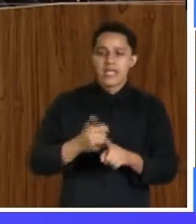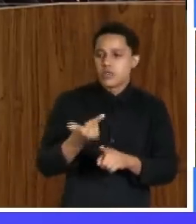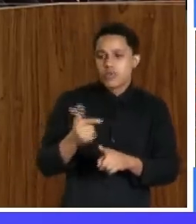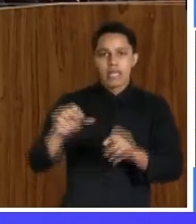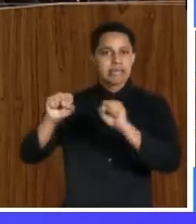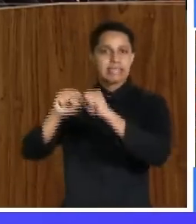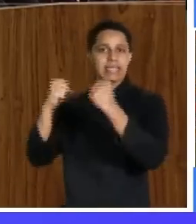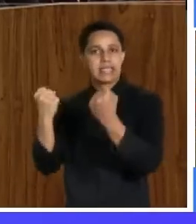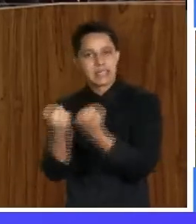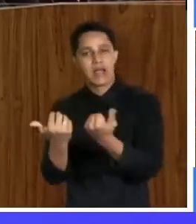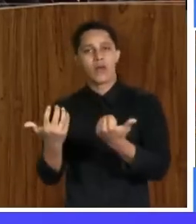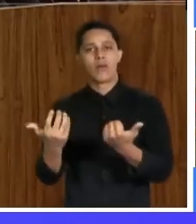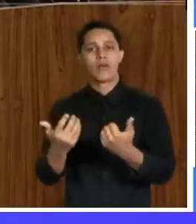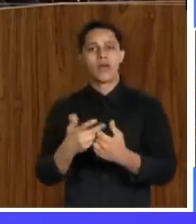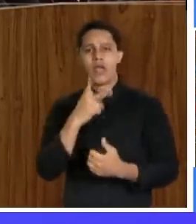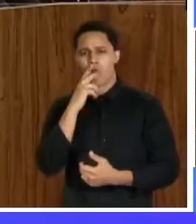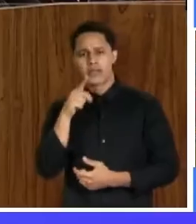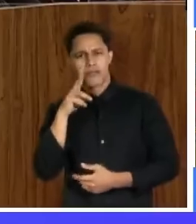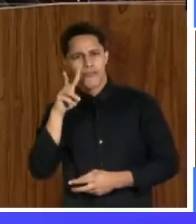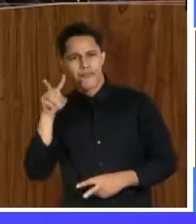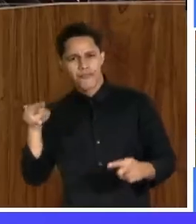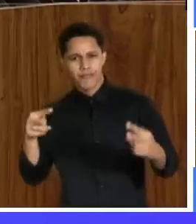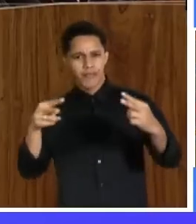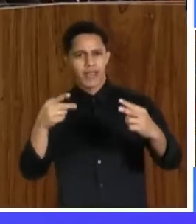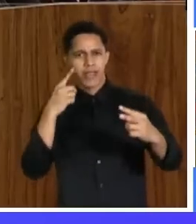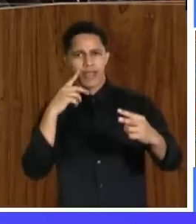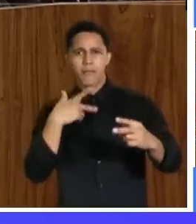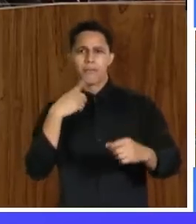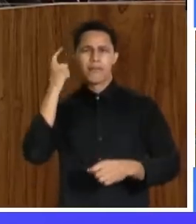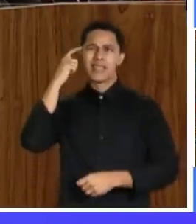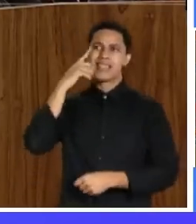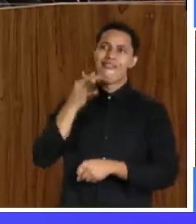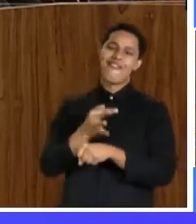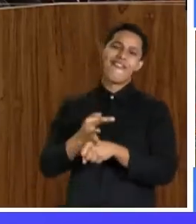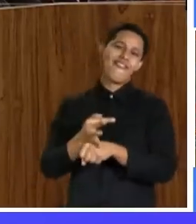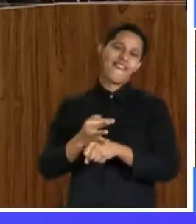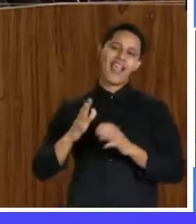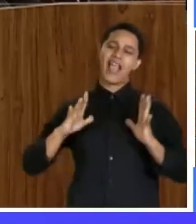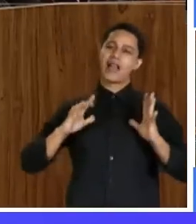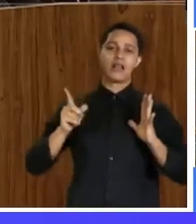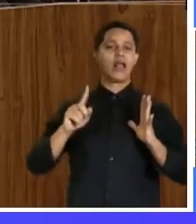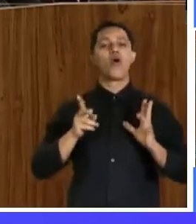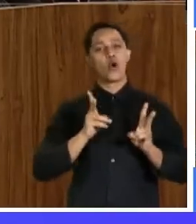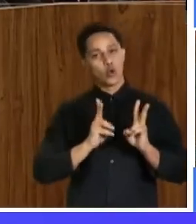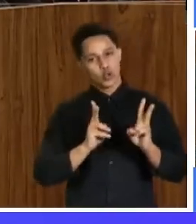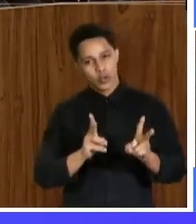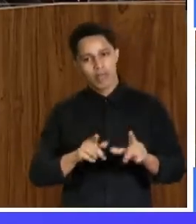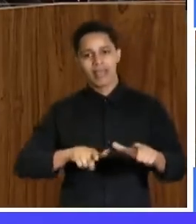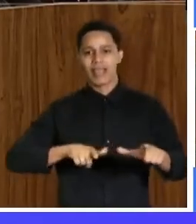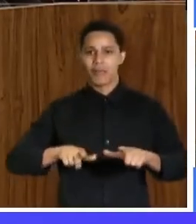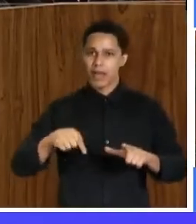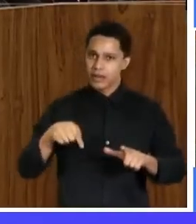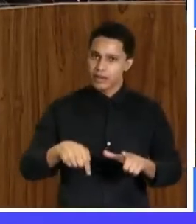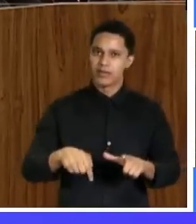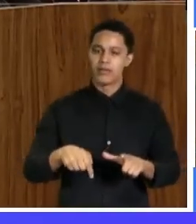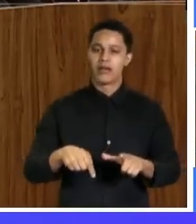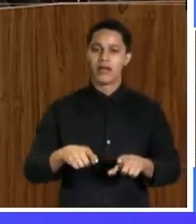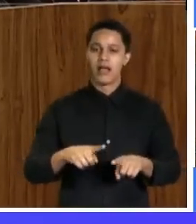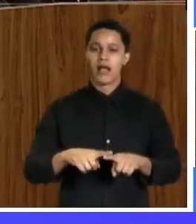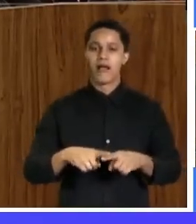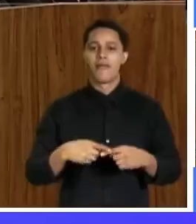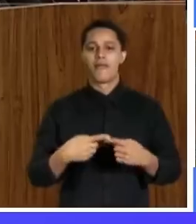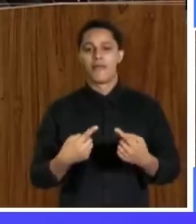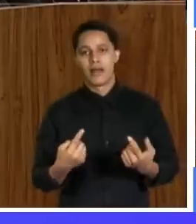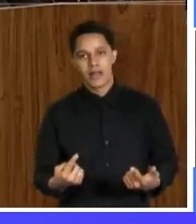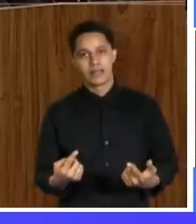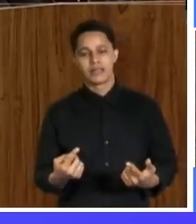a Dilma e o temer 2017 TSE absolveu a chapa de uma tema o Alexandre de Moraes Está